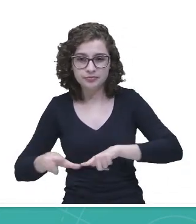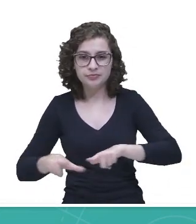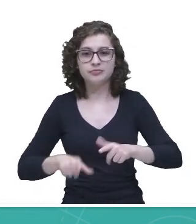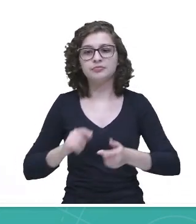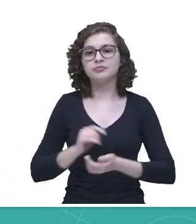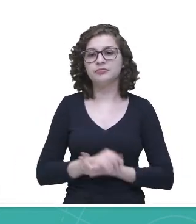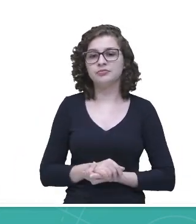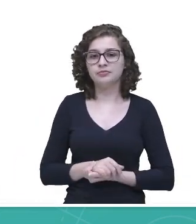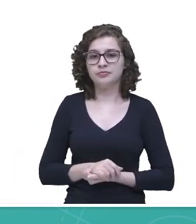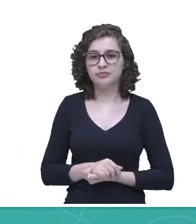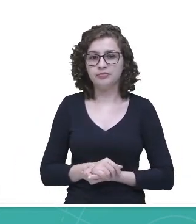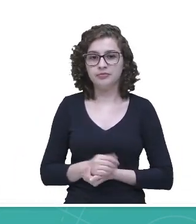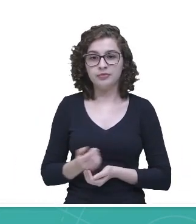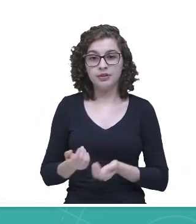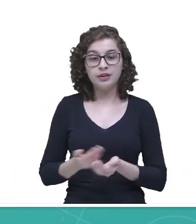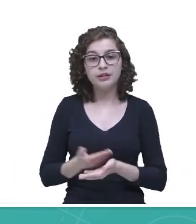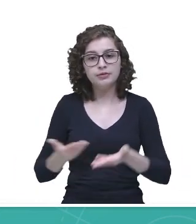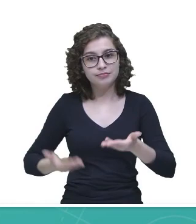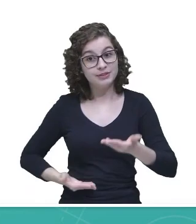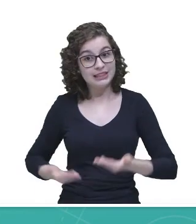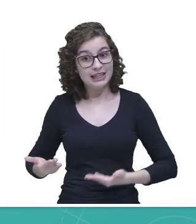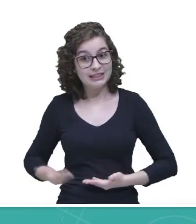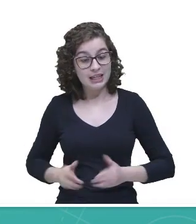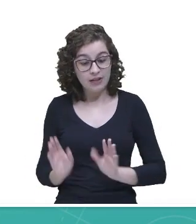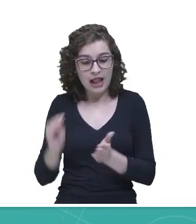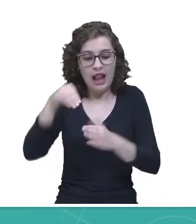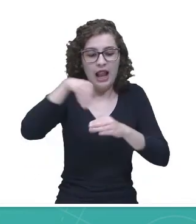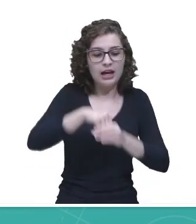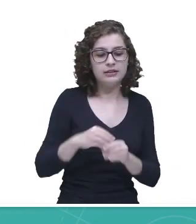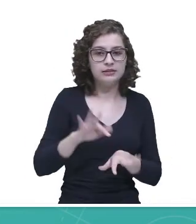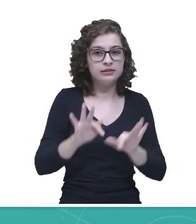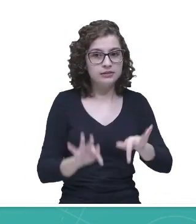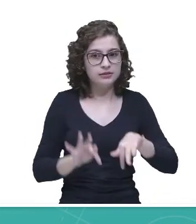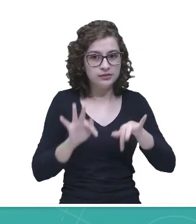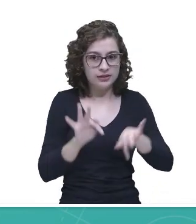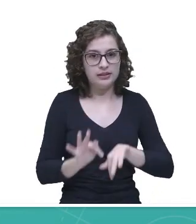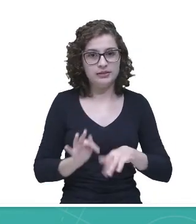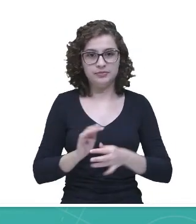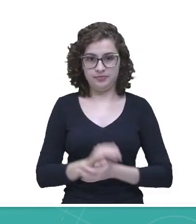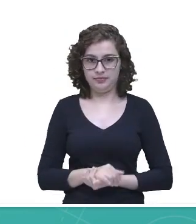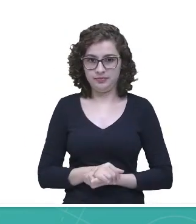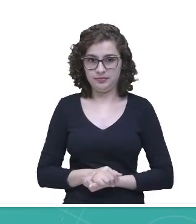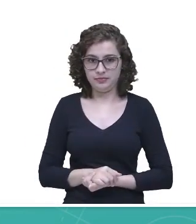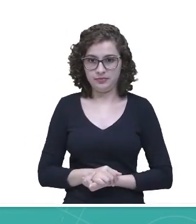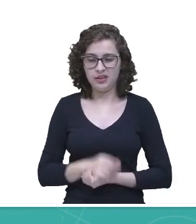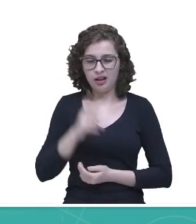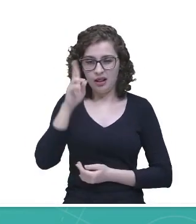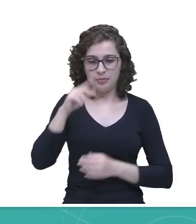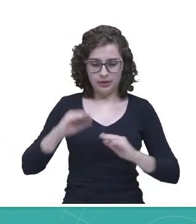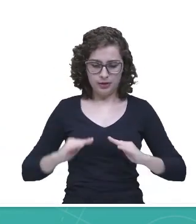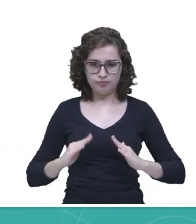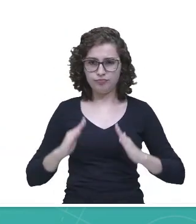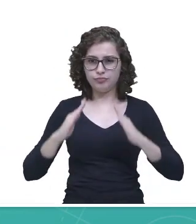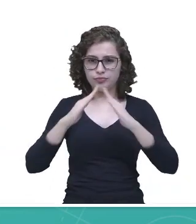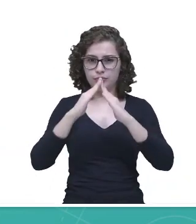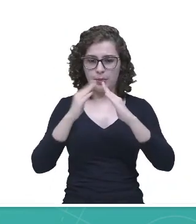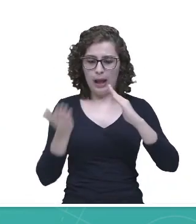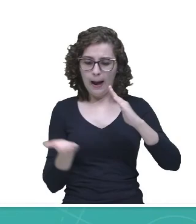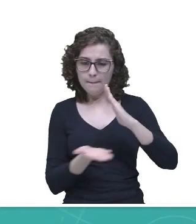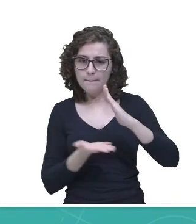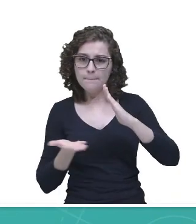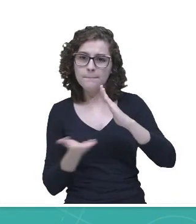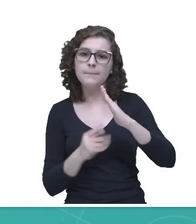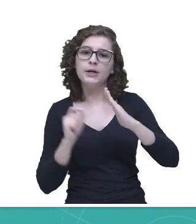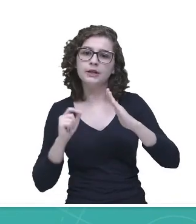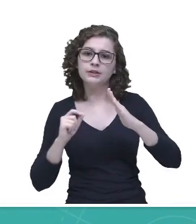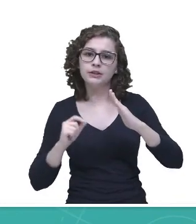servos dentro do feudo. Tudo bem? Então, a nossa pirâmide social, ela tem como base os camponeses.